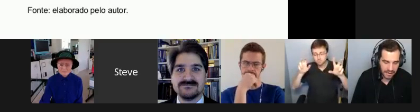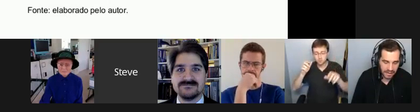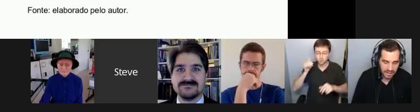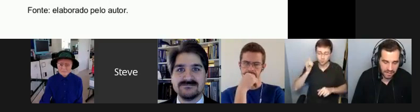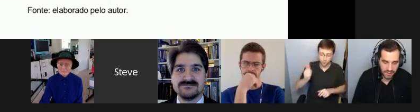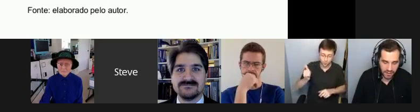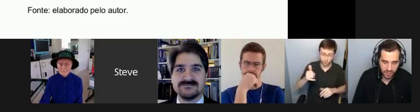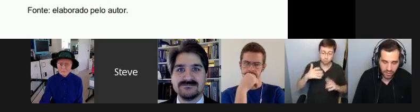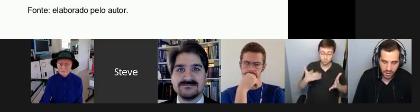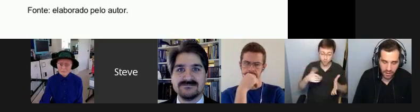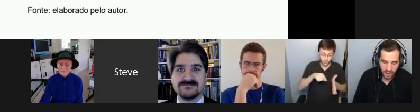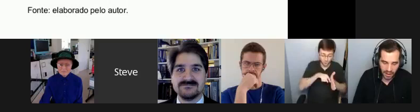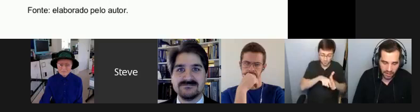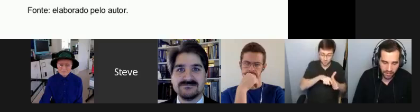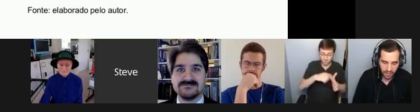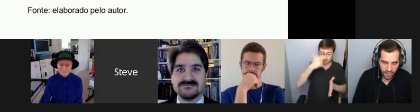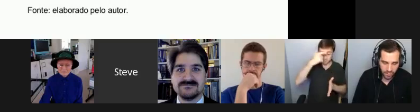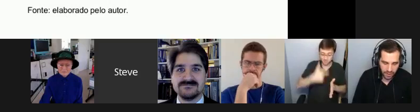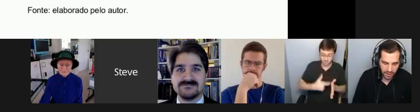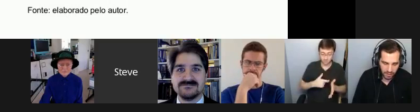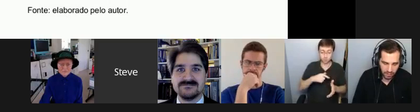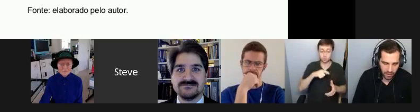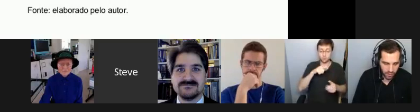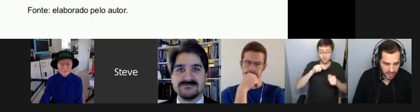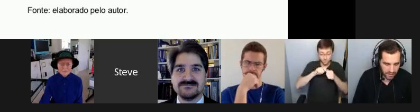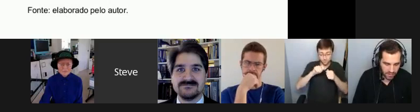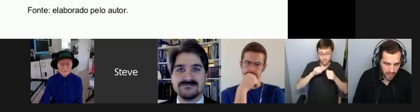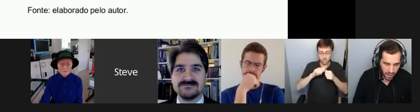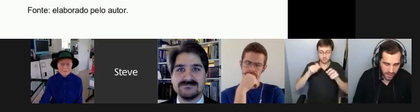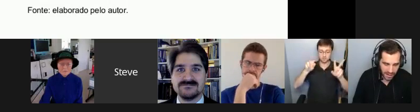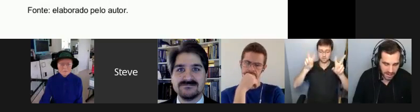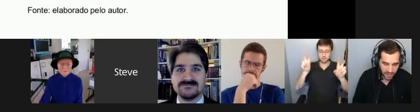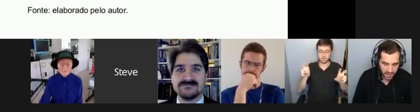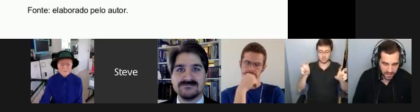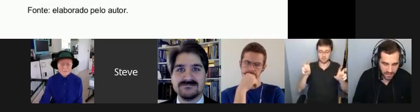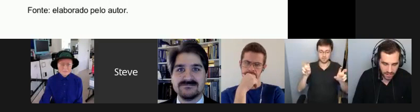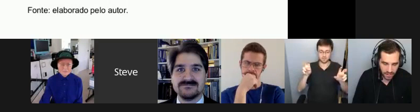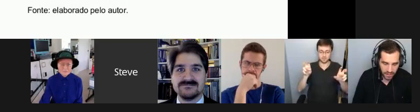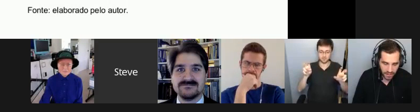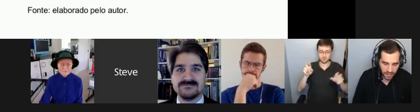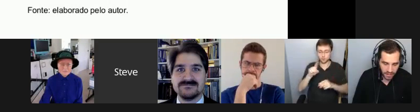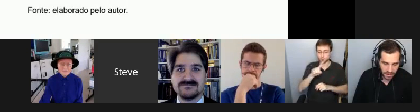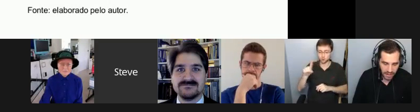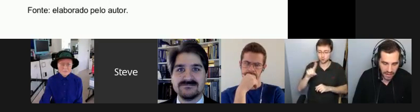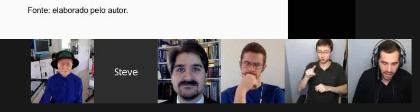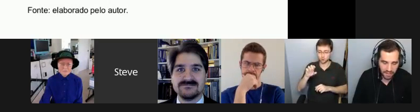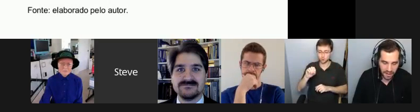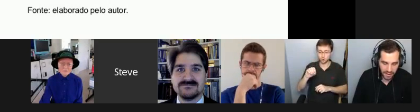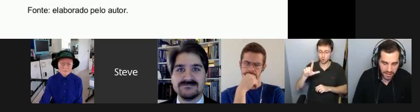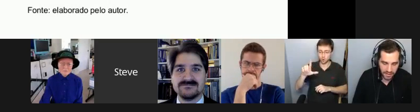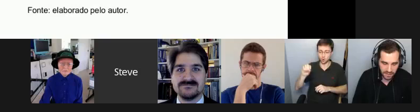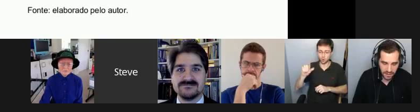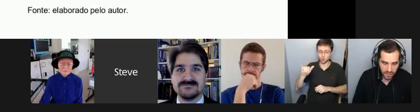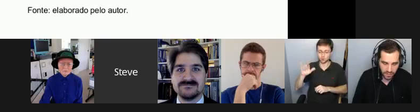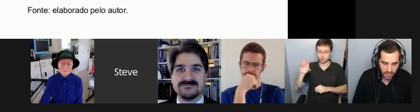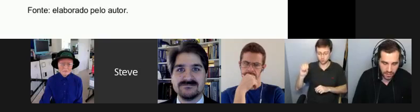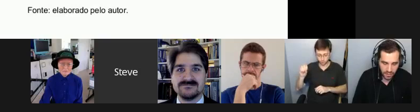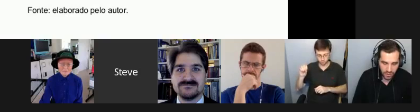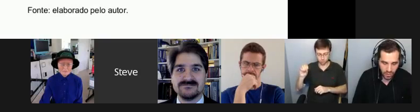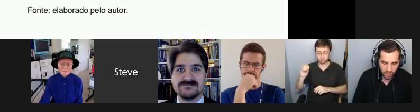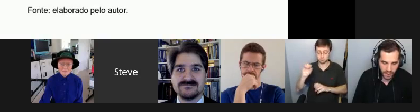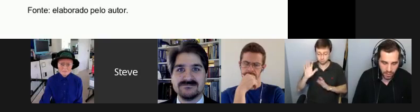e que nesse vídeo fosse uma contação de história, uma narrativa, e ele fez esse